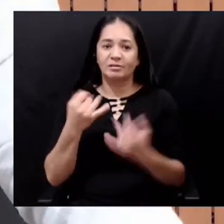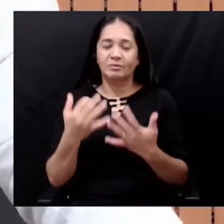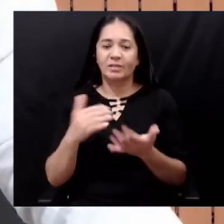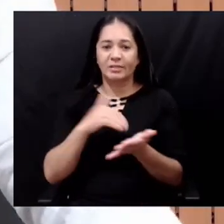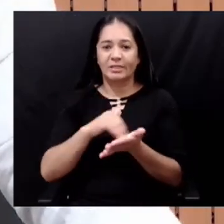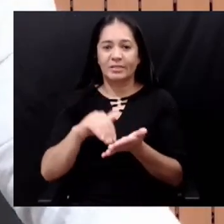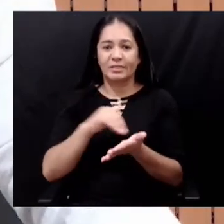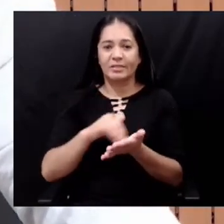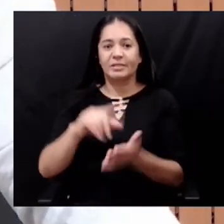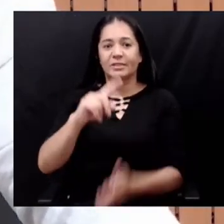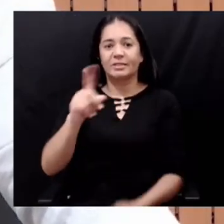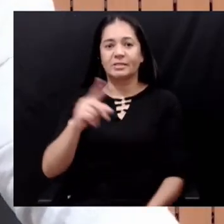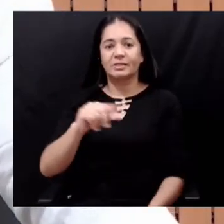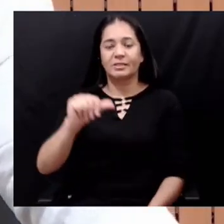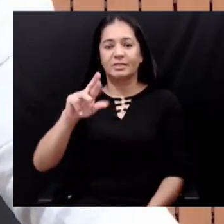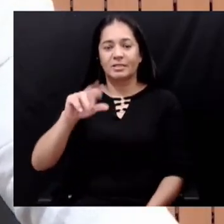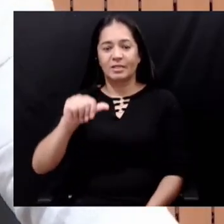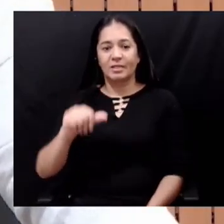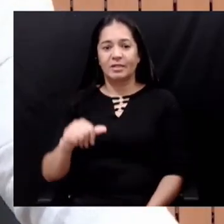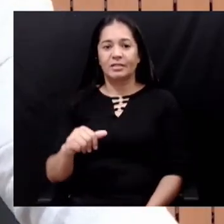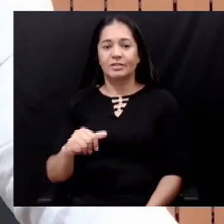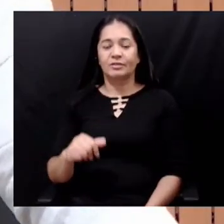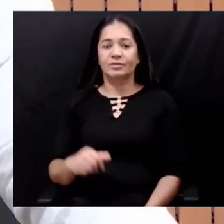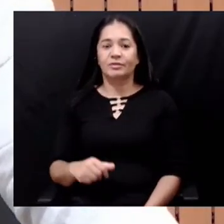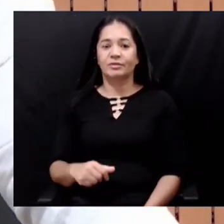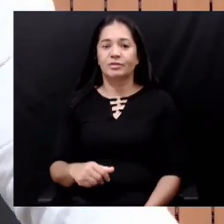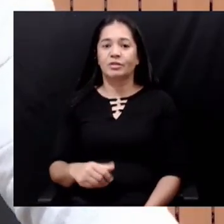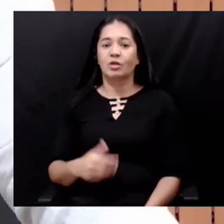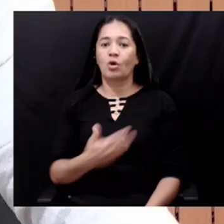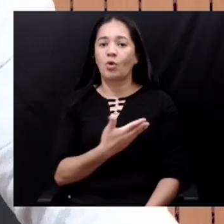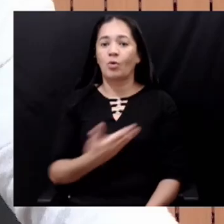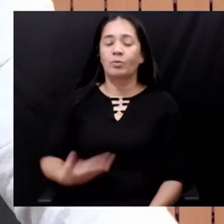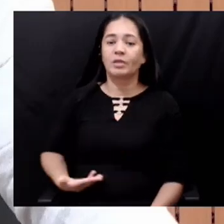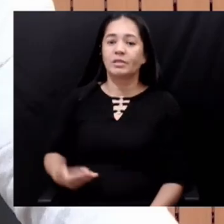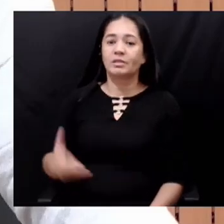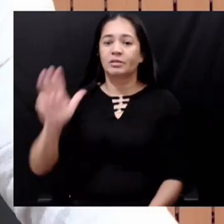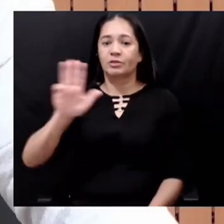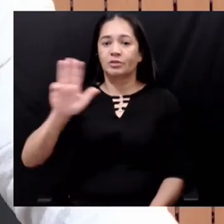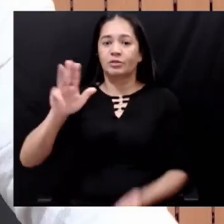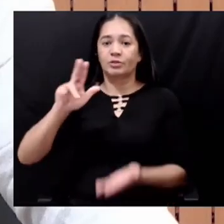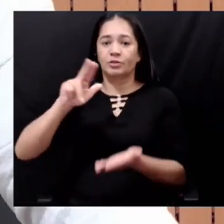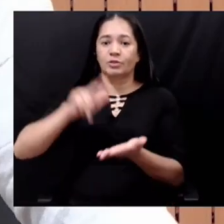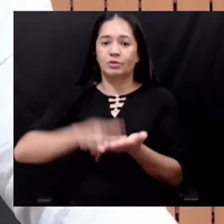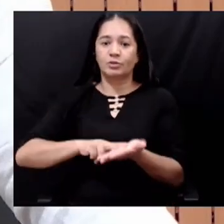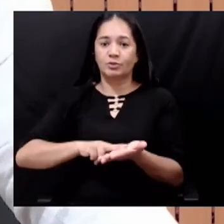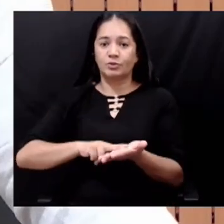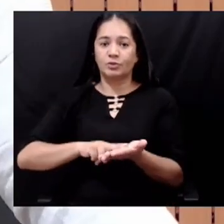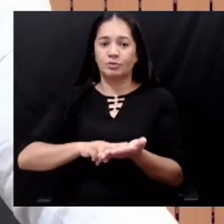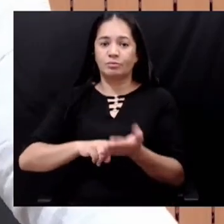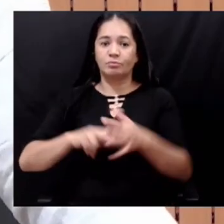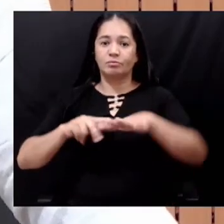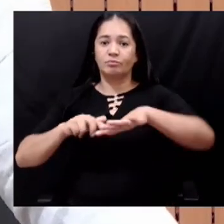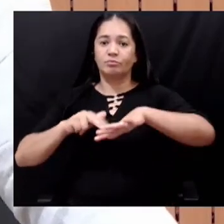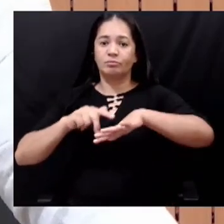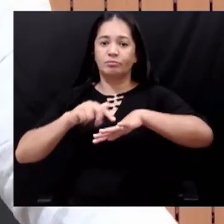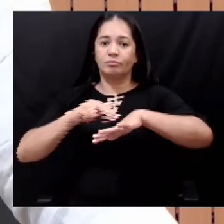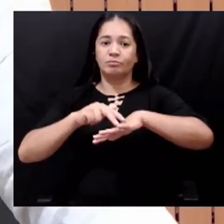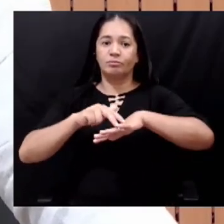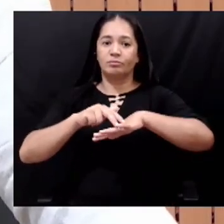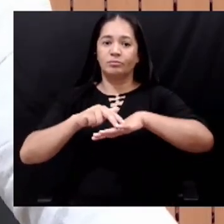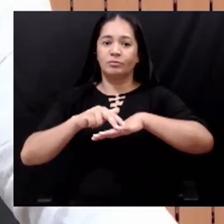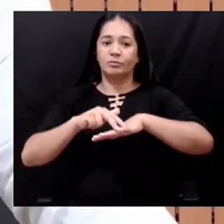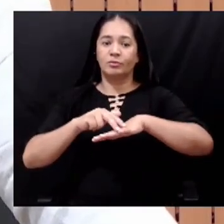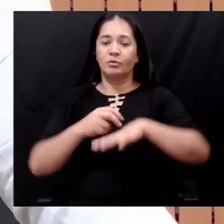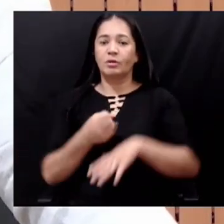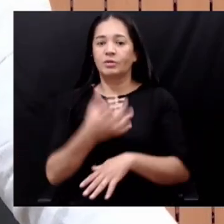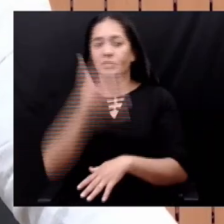né? Quando o presidente Lula assumiu o mandato, ele subiu a rampa com determinados públicos. Ele subiu a rampa com